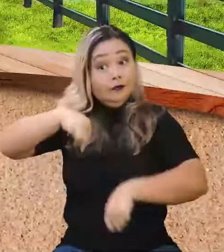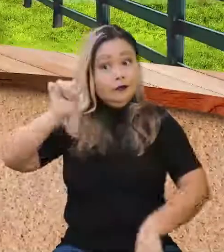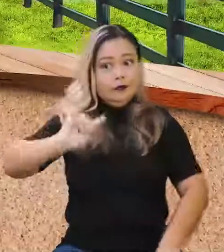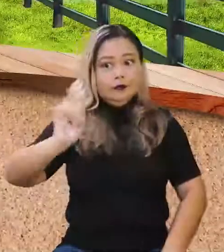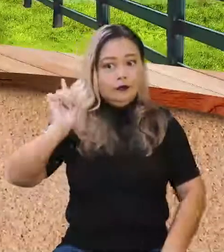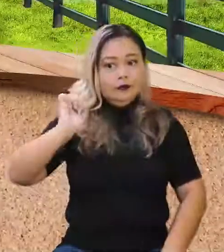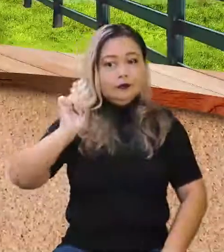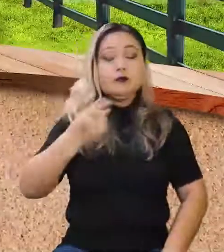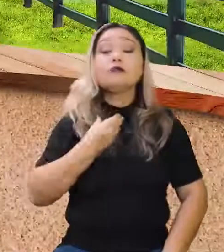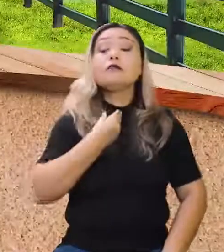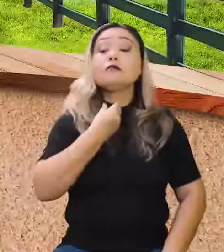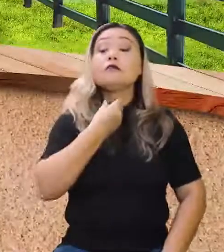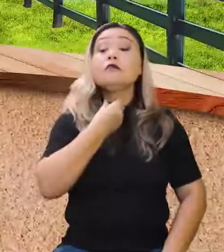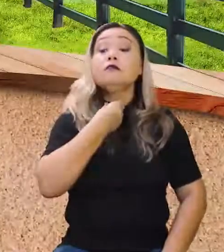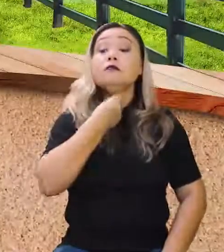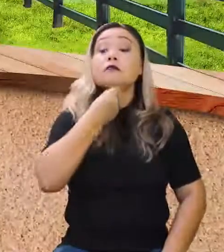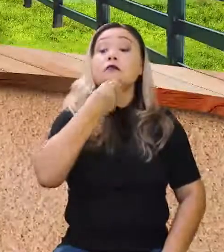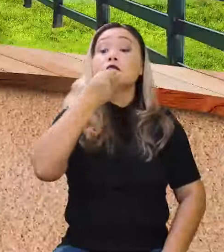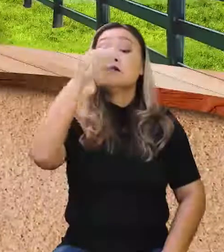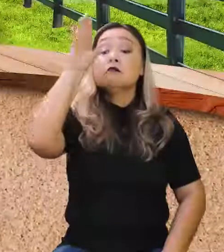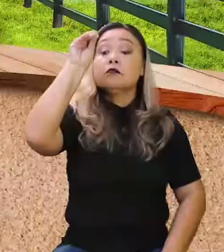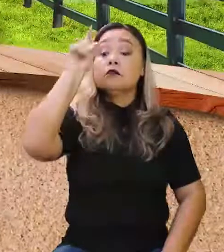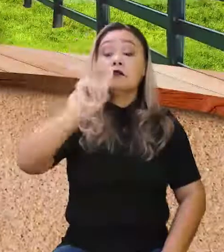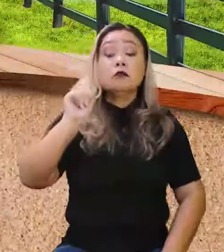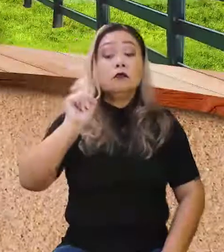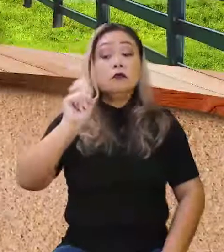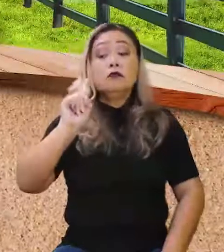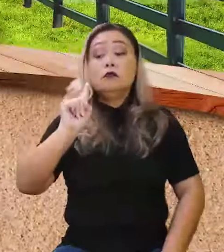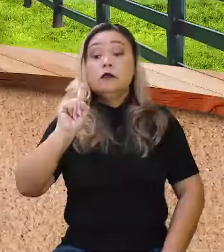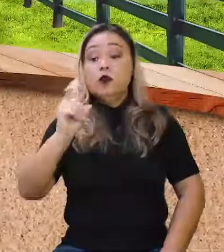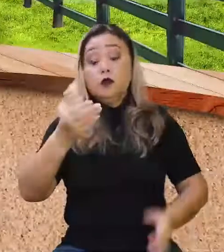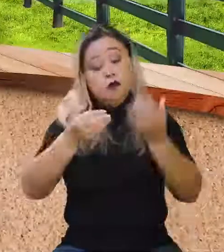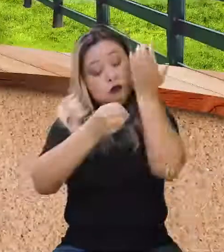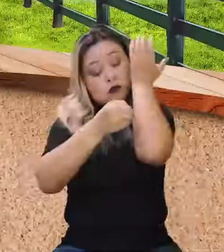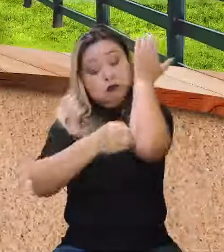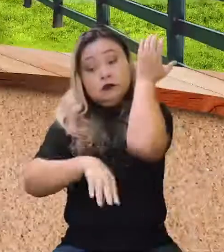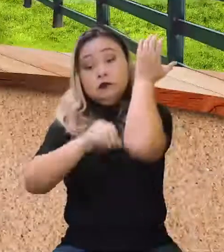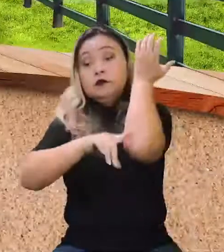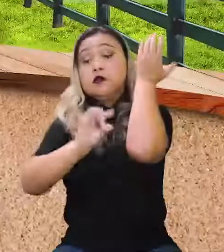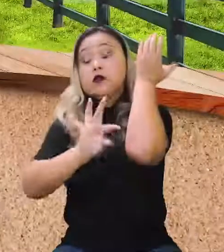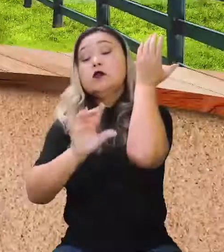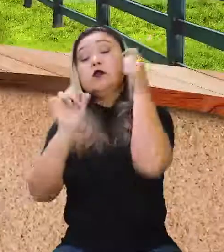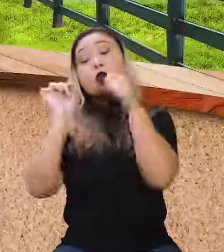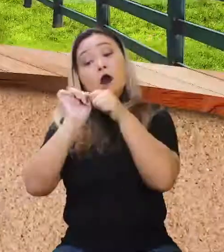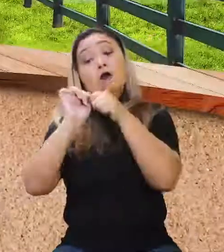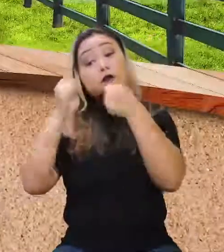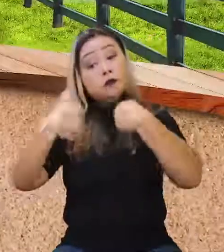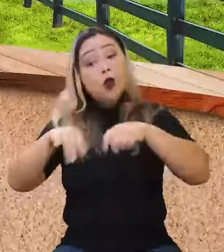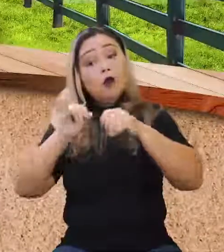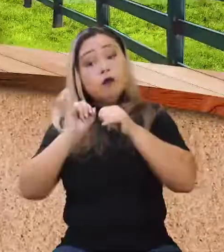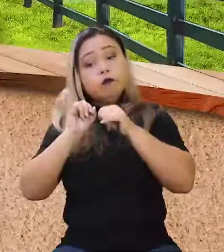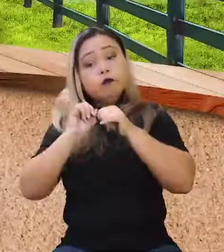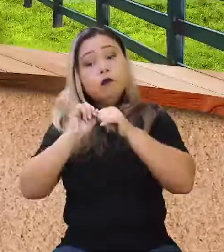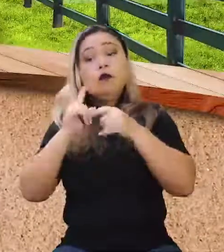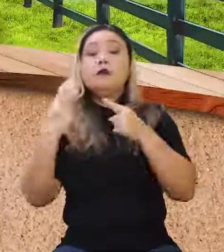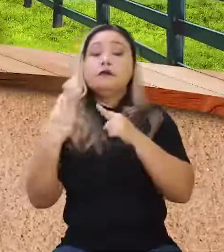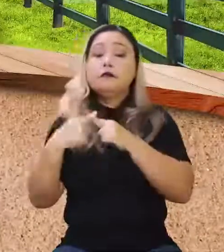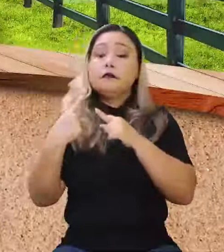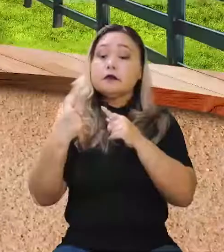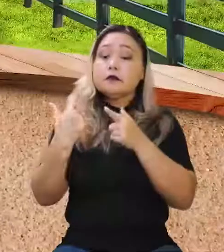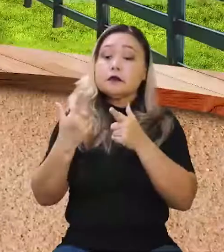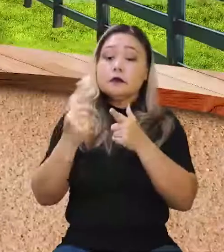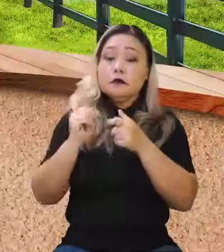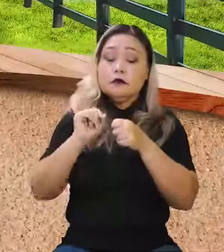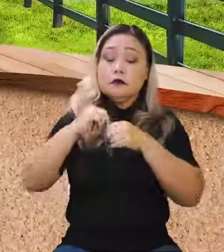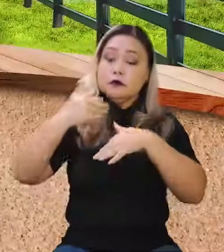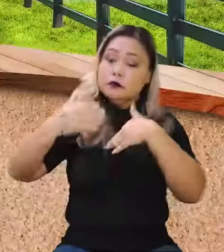não, já na produção de avestruz, todos os ovos são galados, tá bom? Por quê, professor?